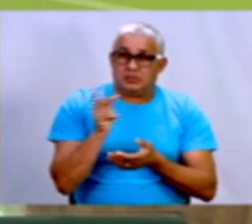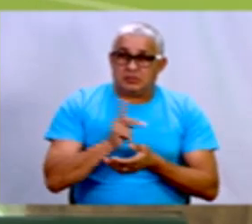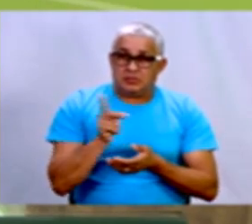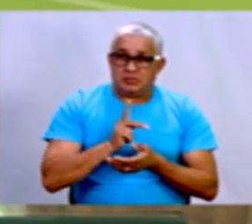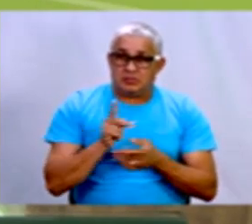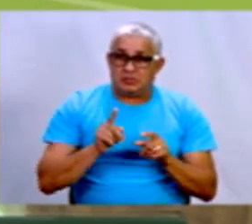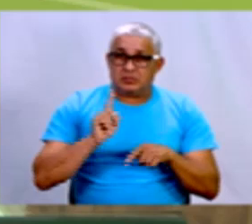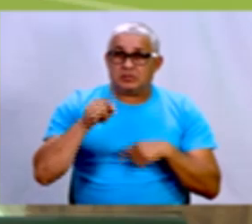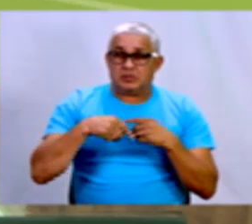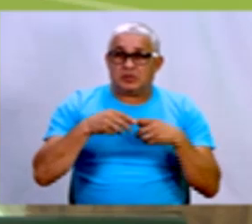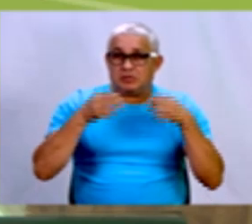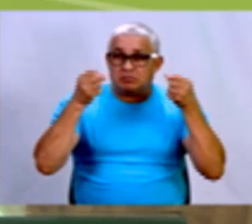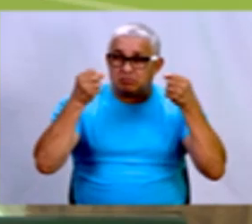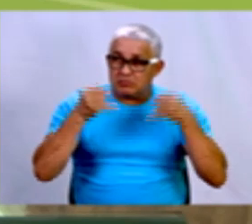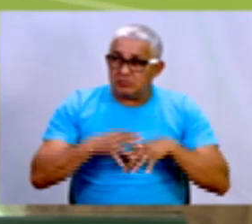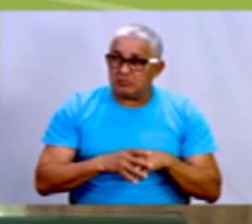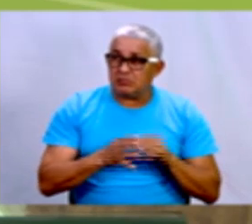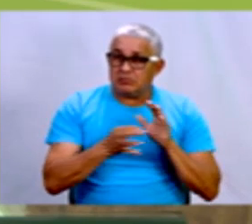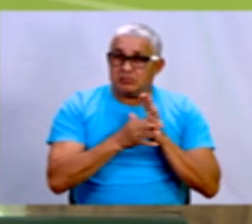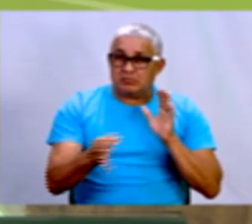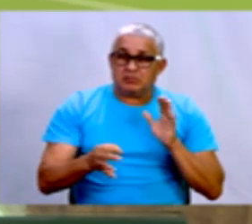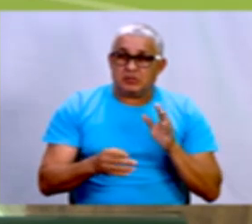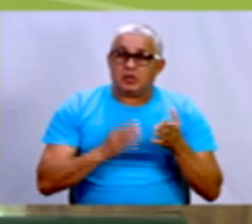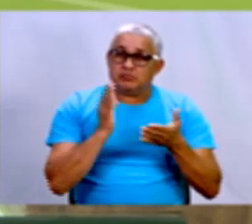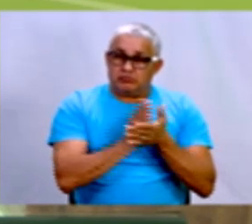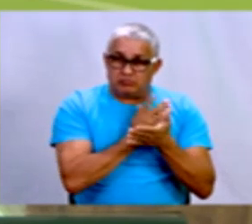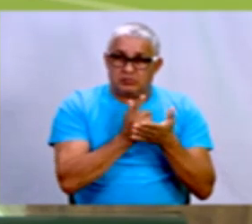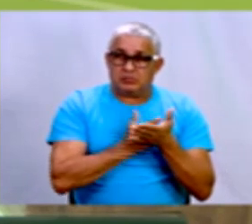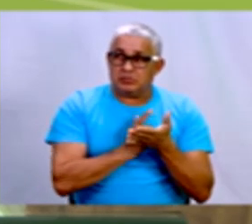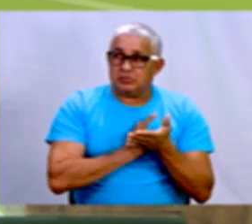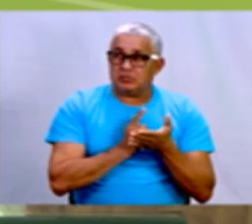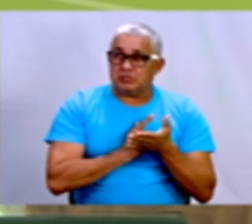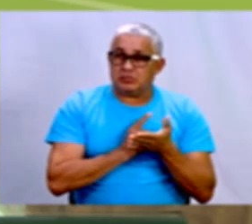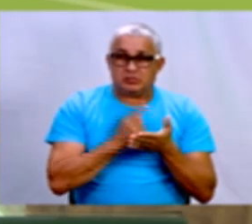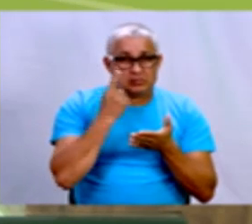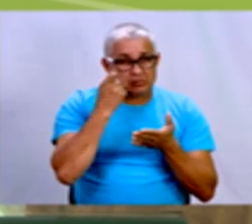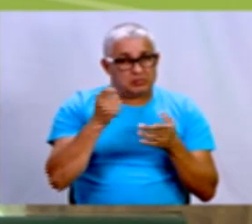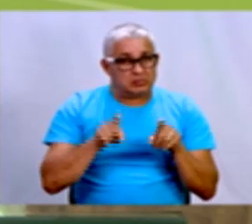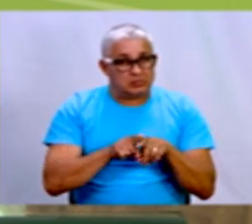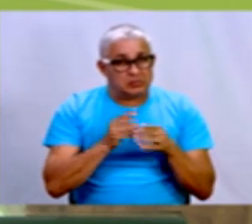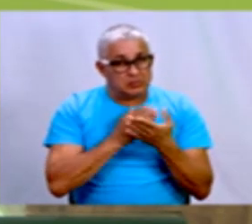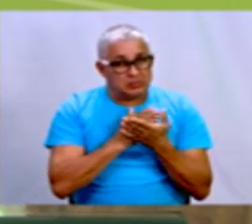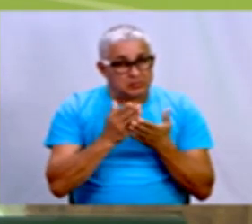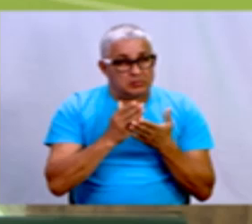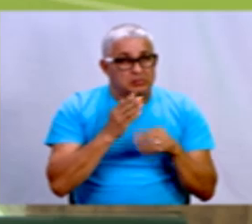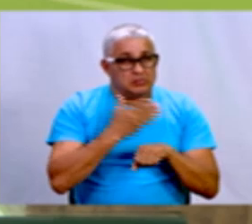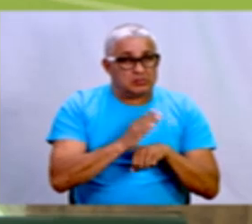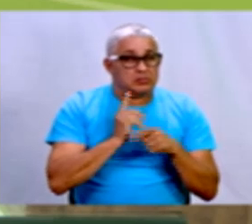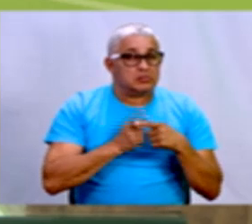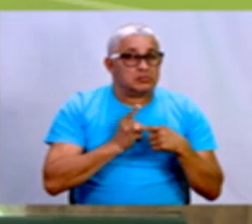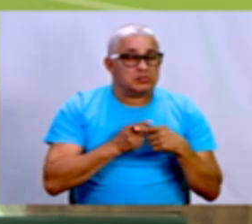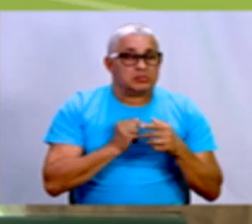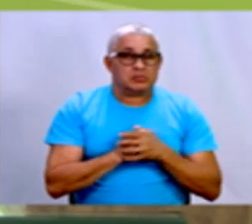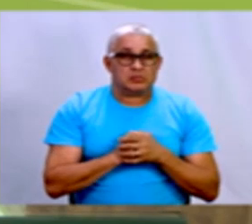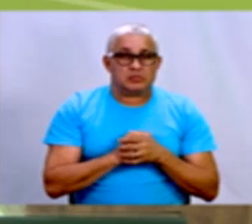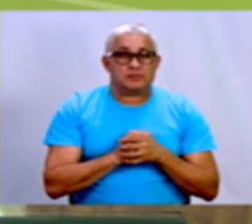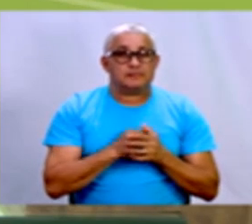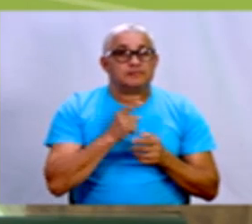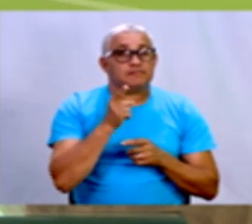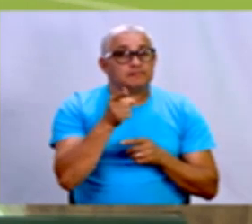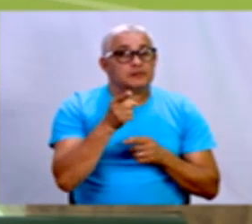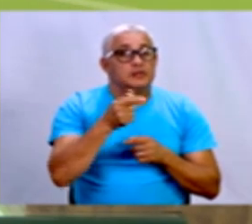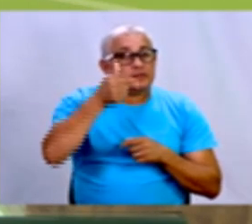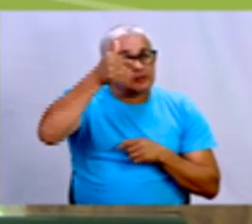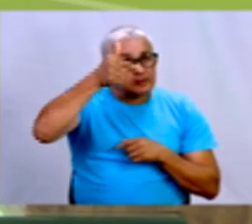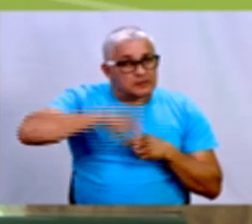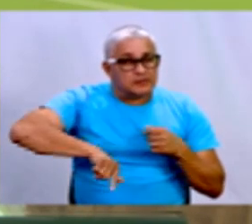fazer comentários e você vai ter no livro. É interessante começar por esse exercício, por quê? Porque quando você refaz